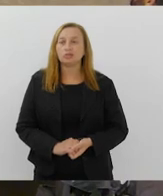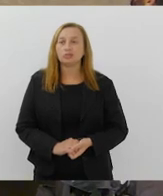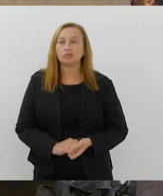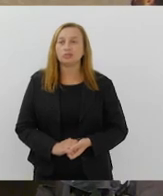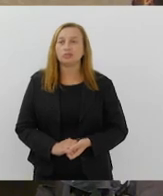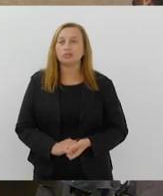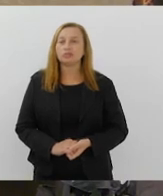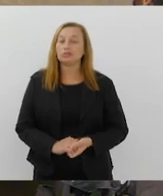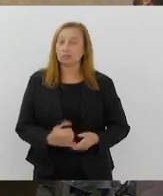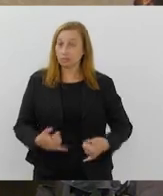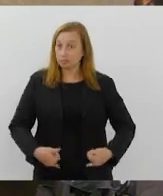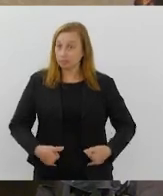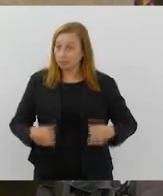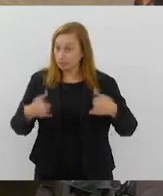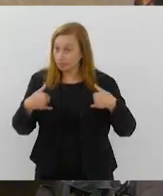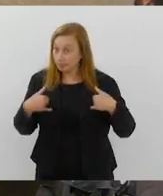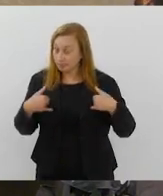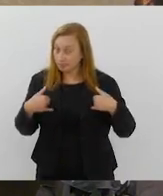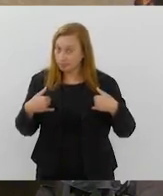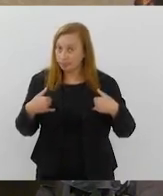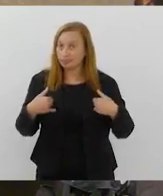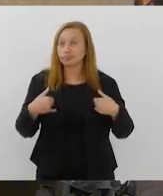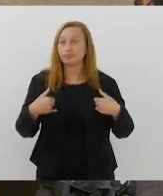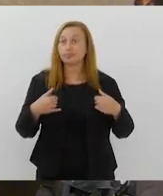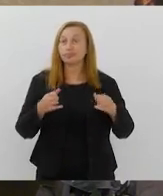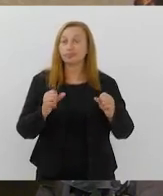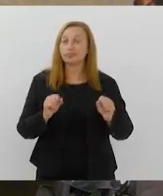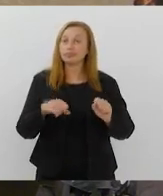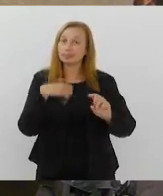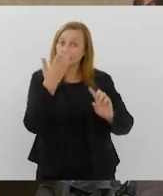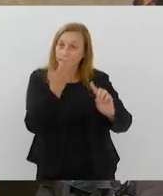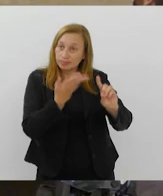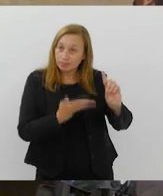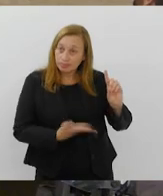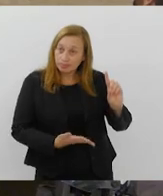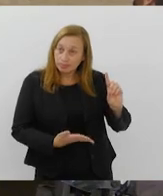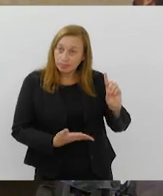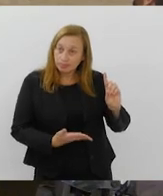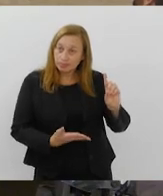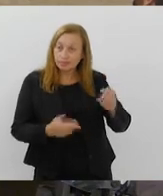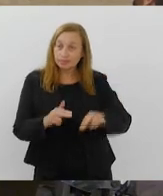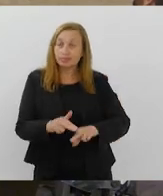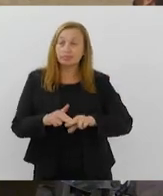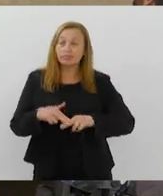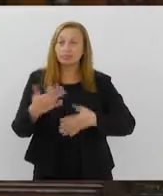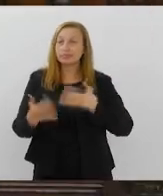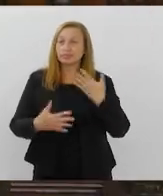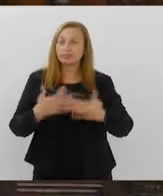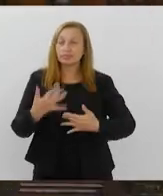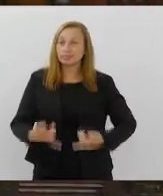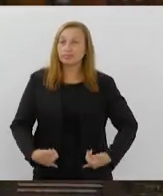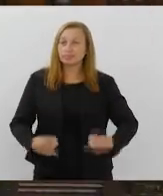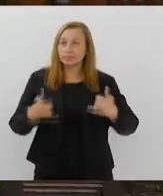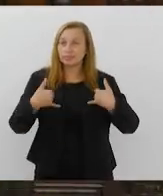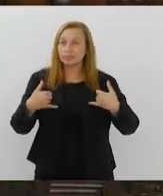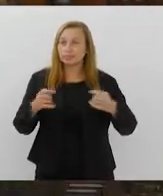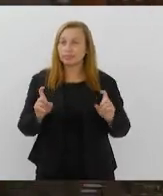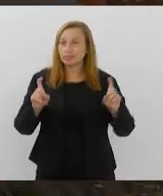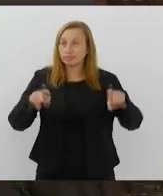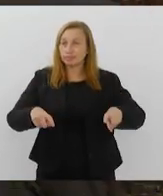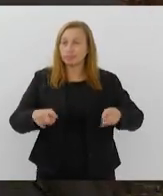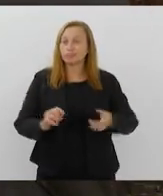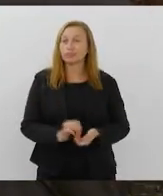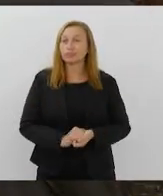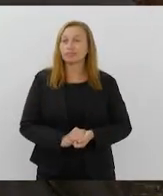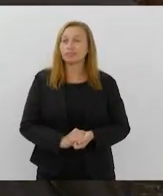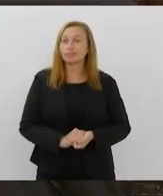Muita honra eu posso prestar essa homenagem. É um motivo de muito orgulho ao meu mandato poder ser o mensageiro